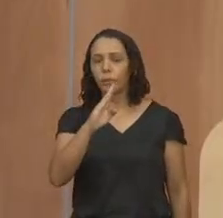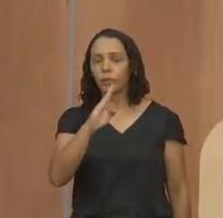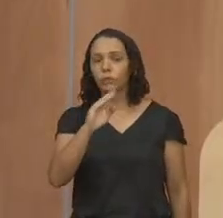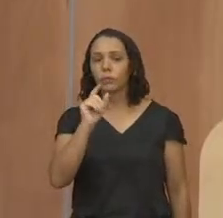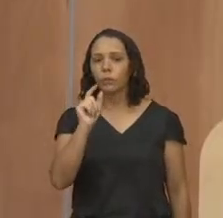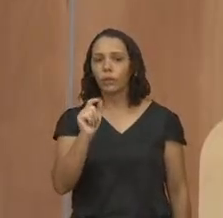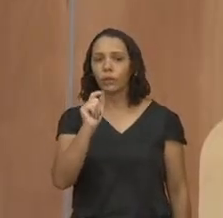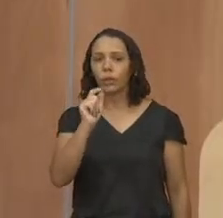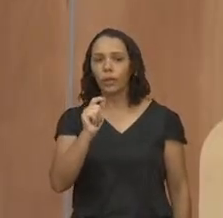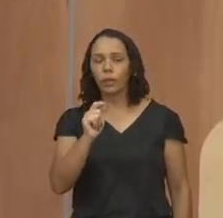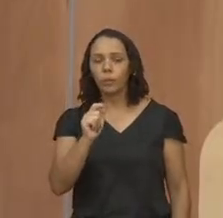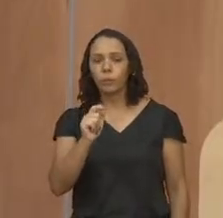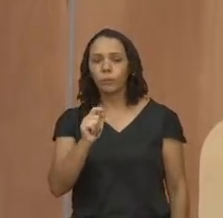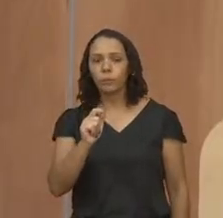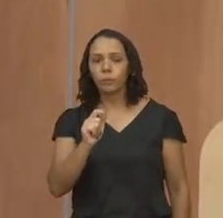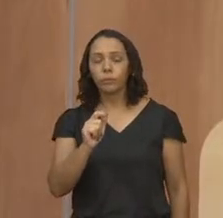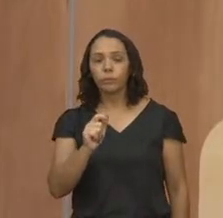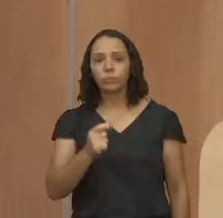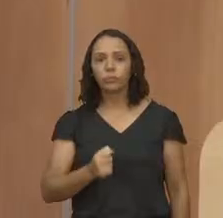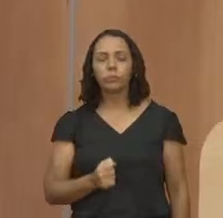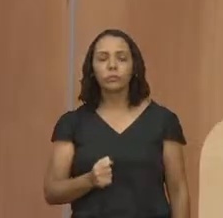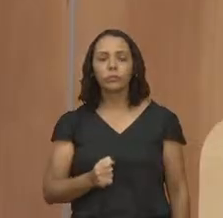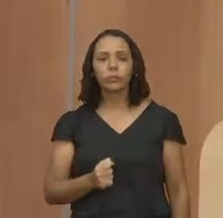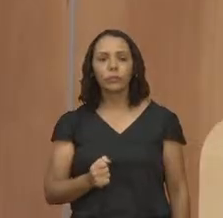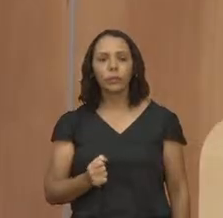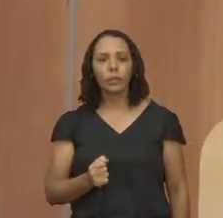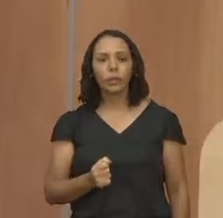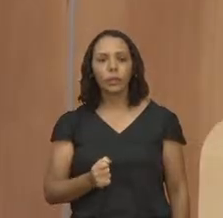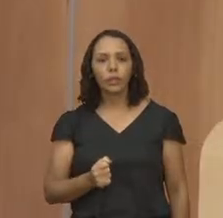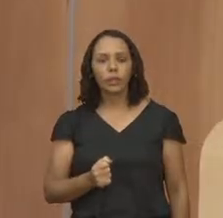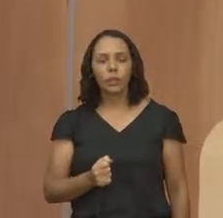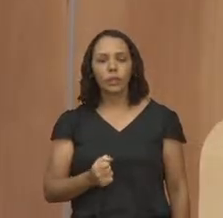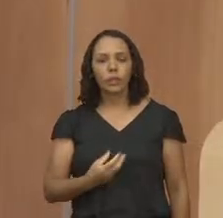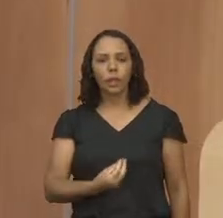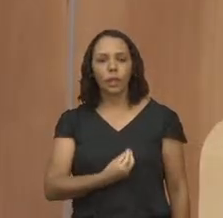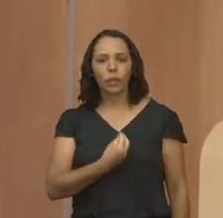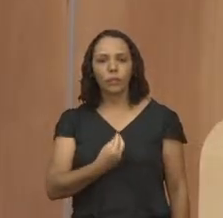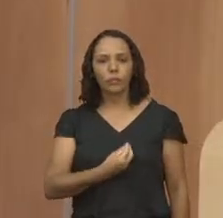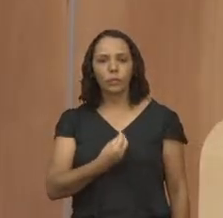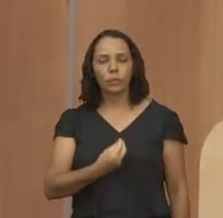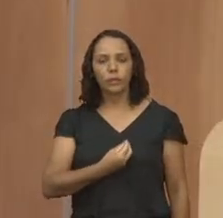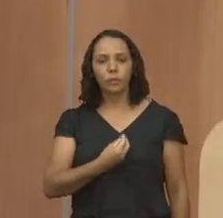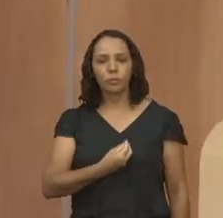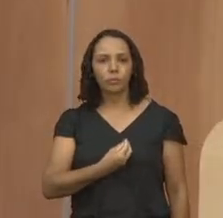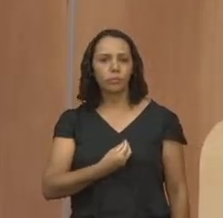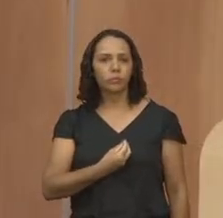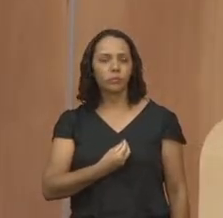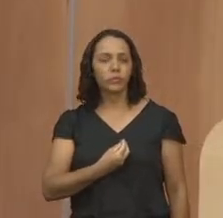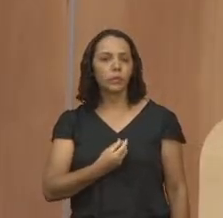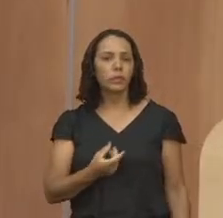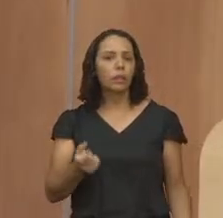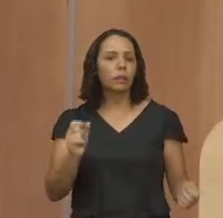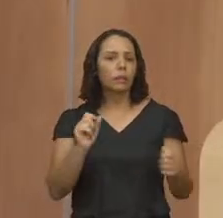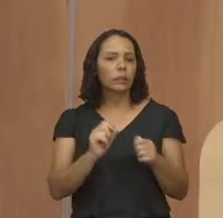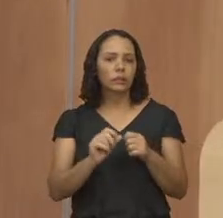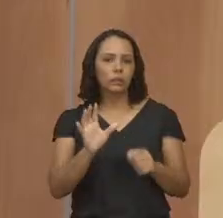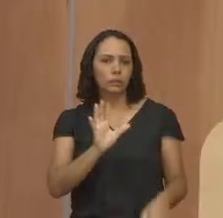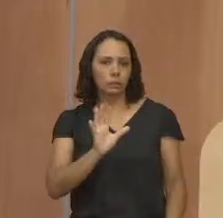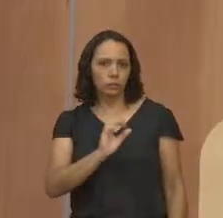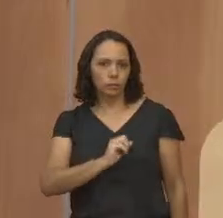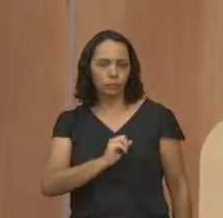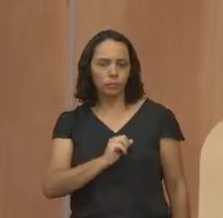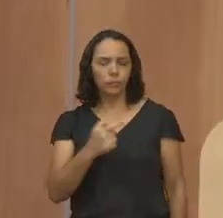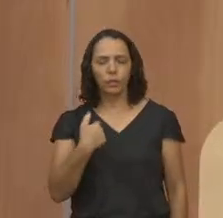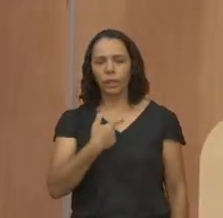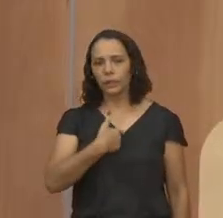gerados em um ato de amor. A gente sabe que existem dois tipos de aborto: